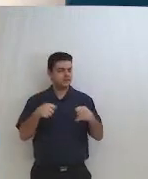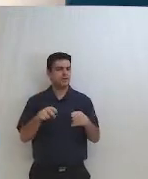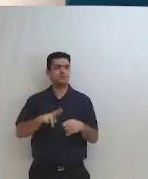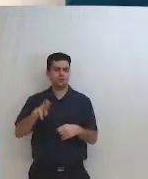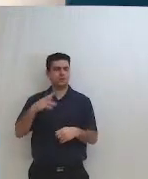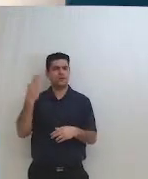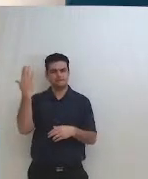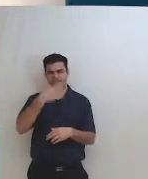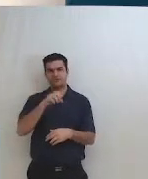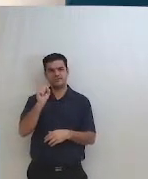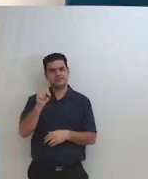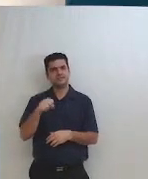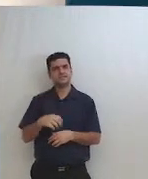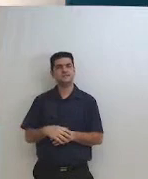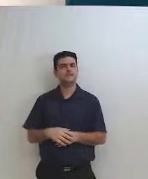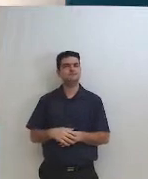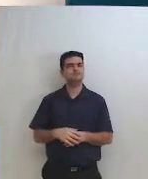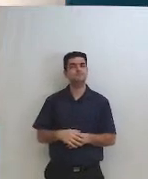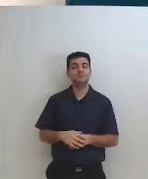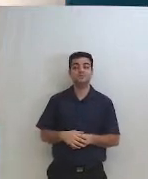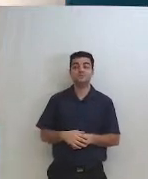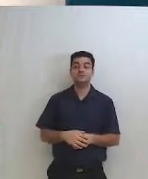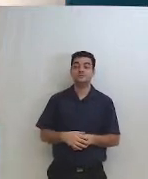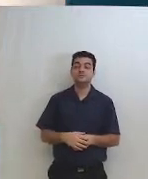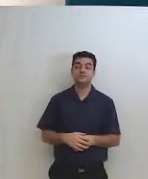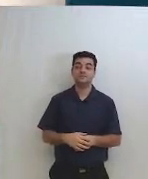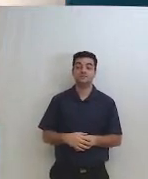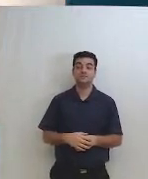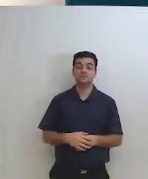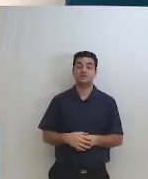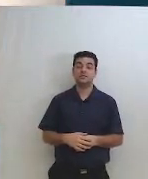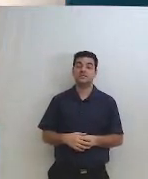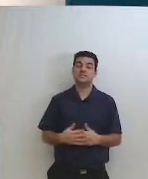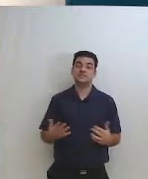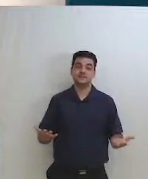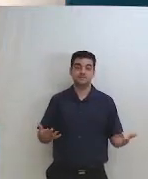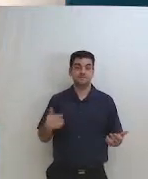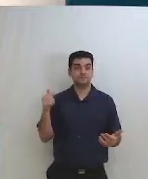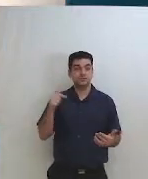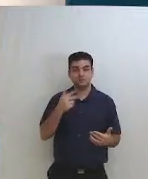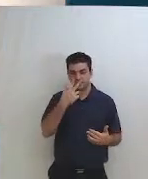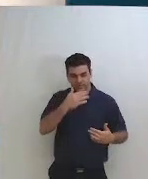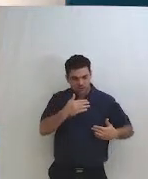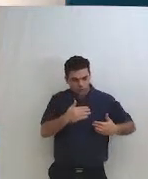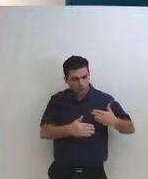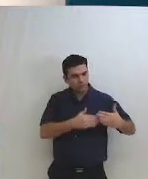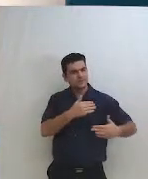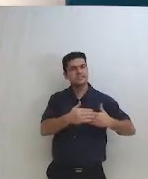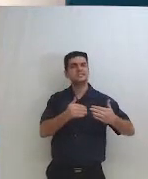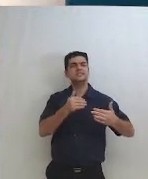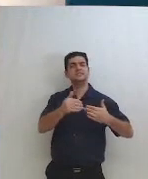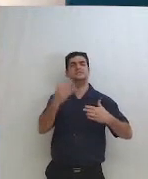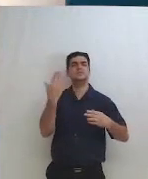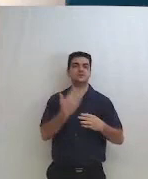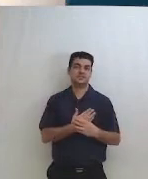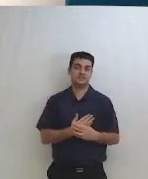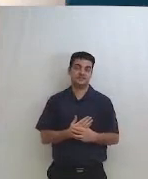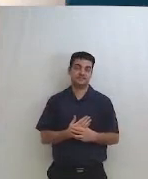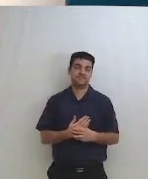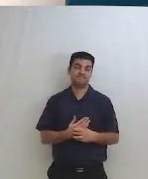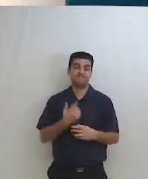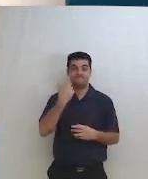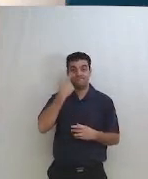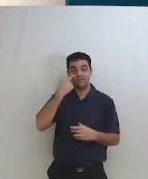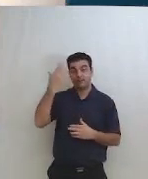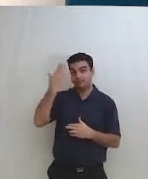adoto também como razão de decisão. Impossível, no estágio prematuro da perseguição penal, a decretação de nulidade da prova impugnada, sem que a peste de